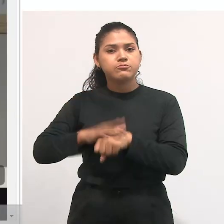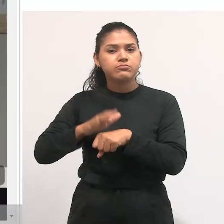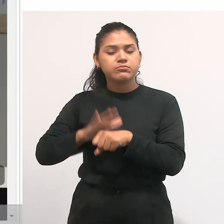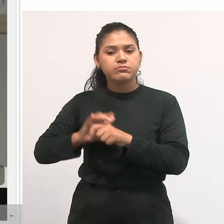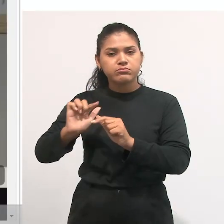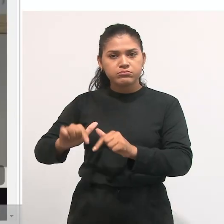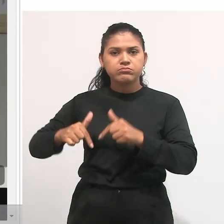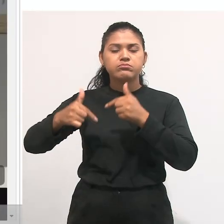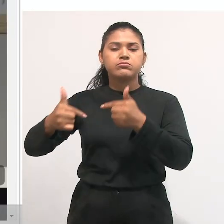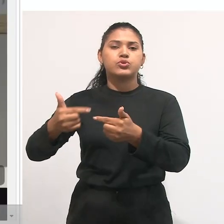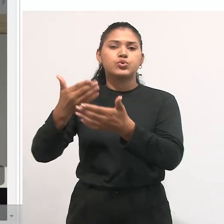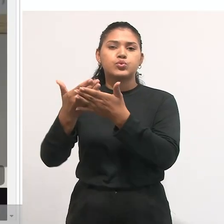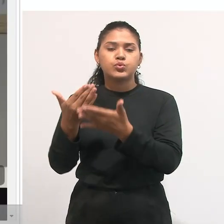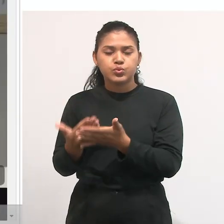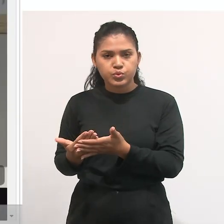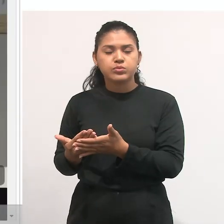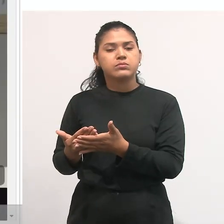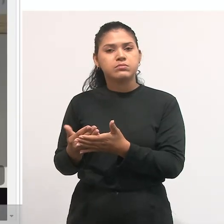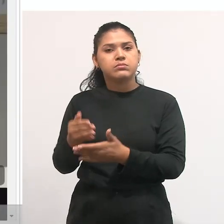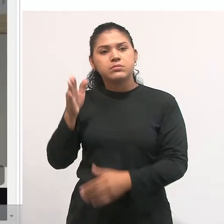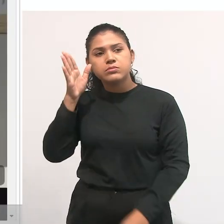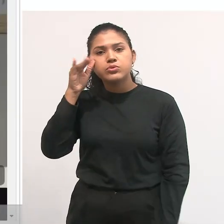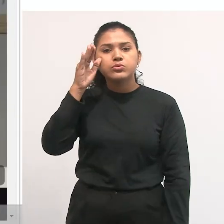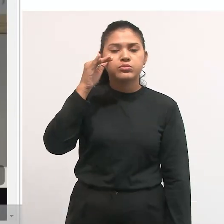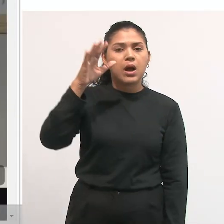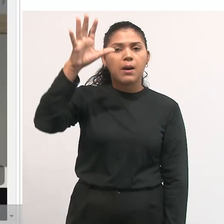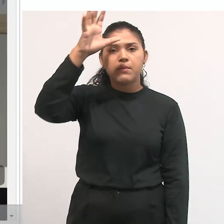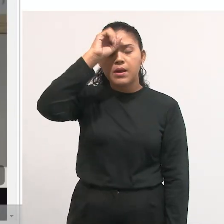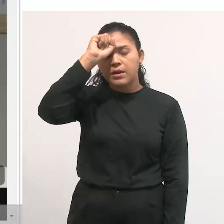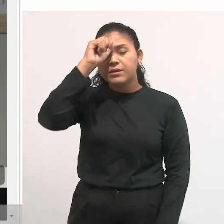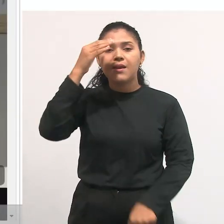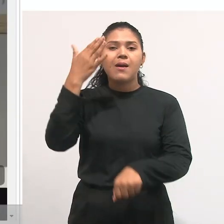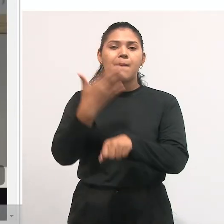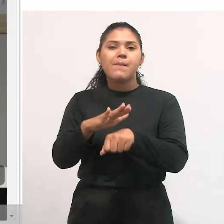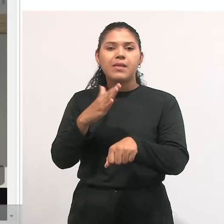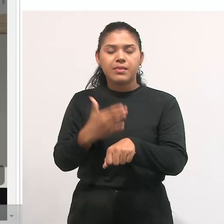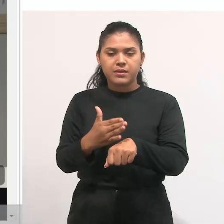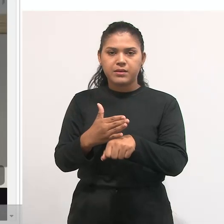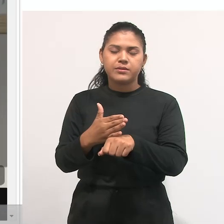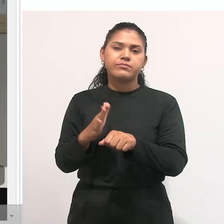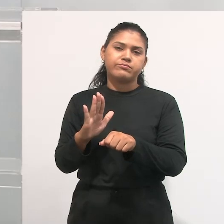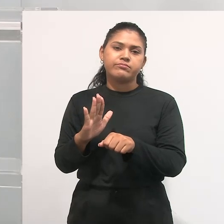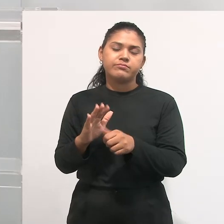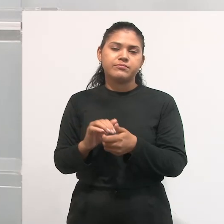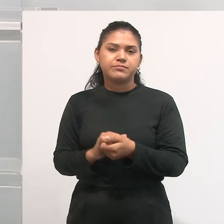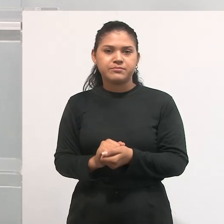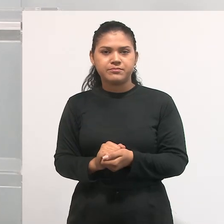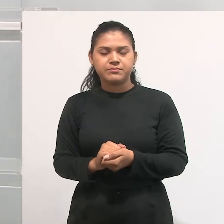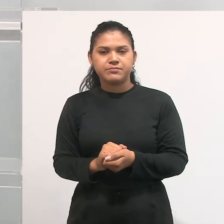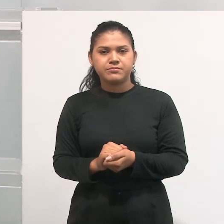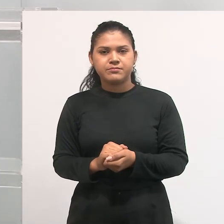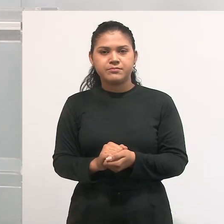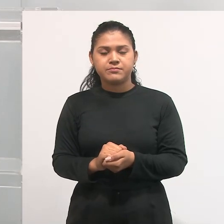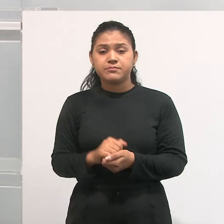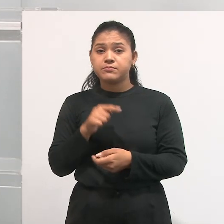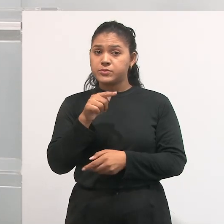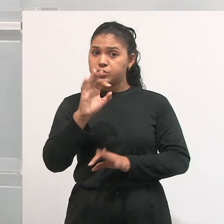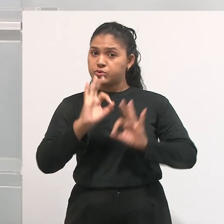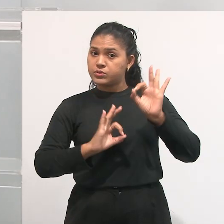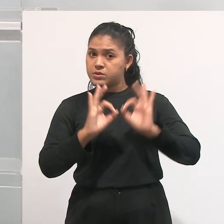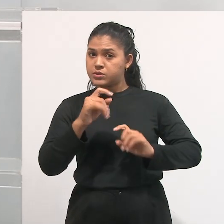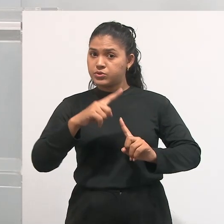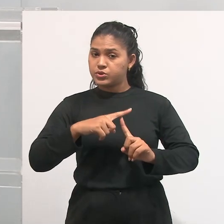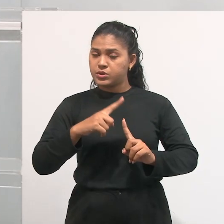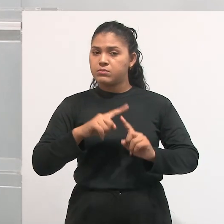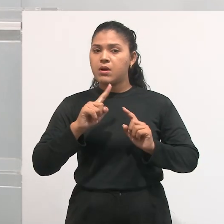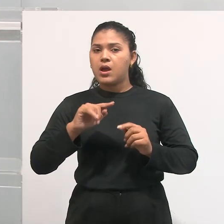investigações, priorizando mais o aprender a aprender do que o conteúdo da disciplina. Essa forma de organização